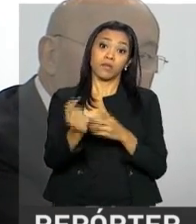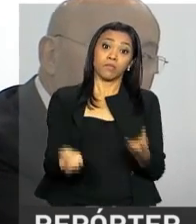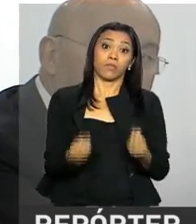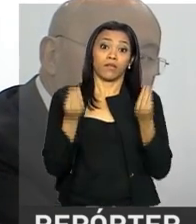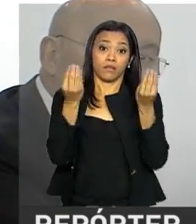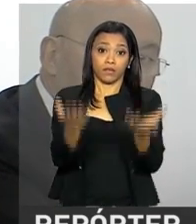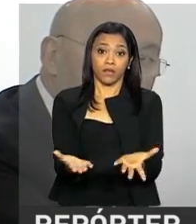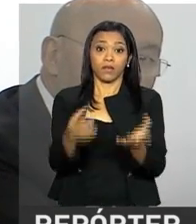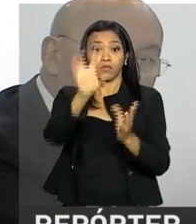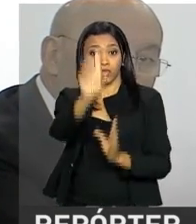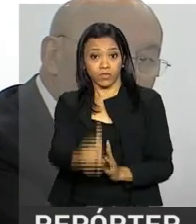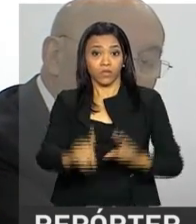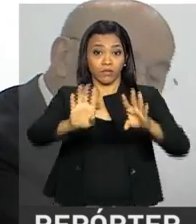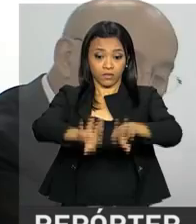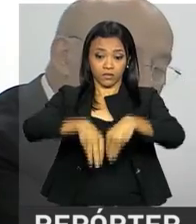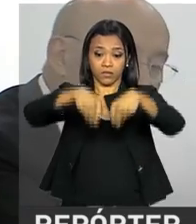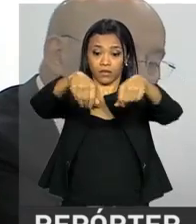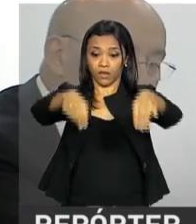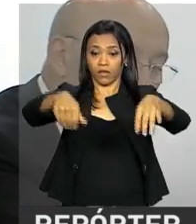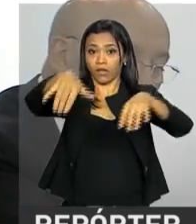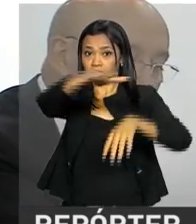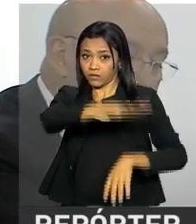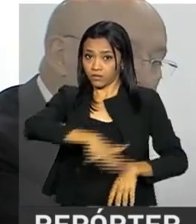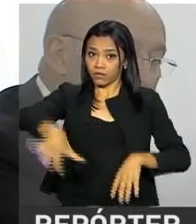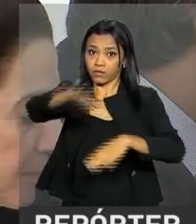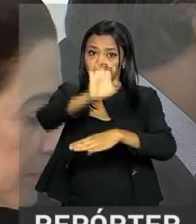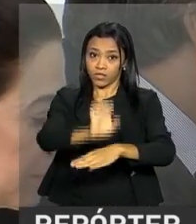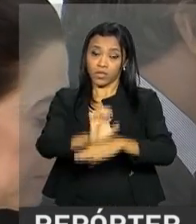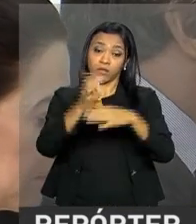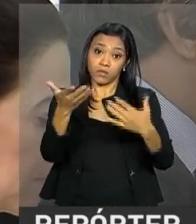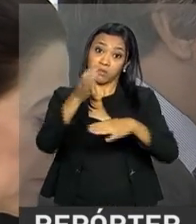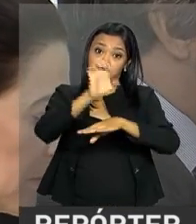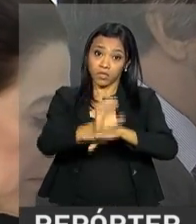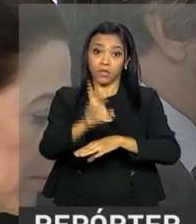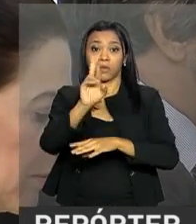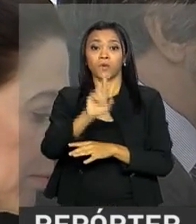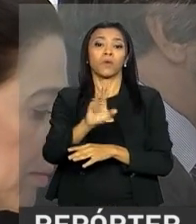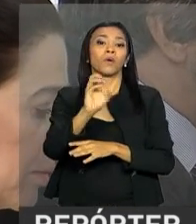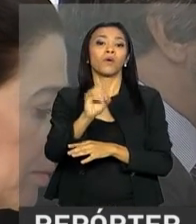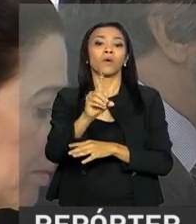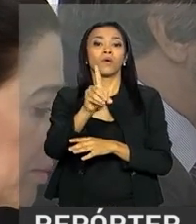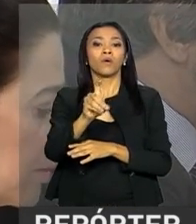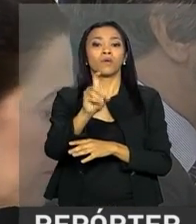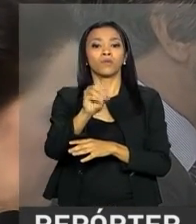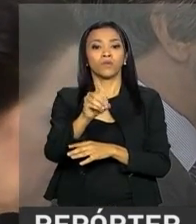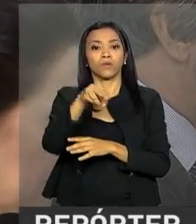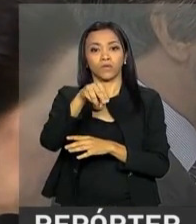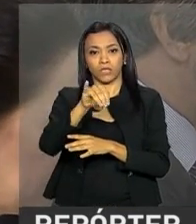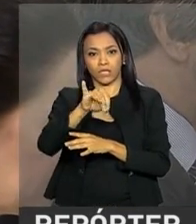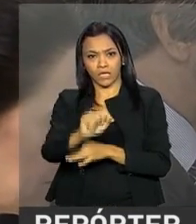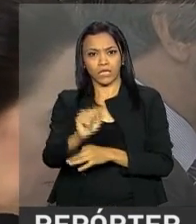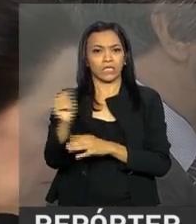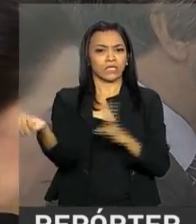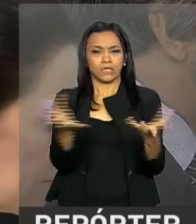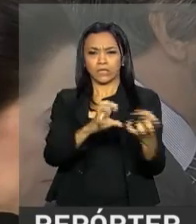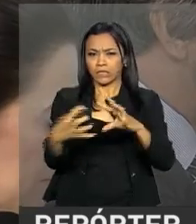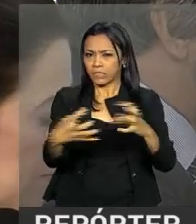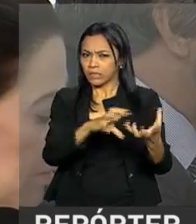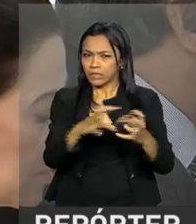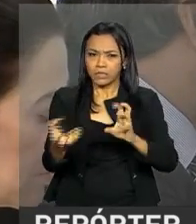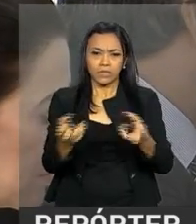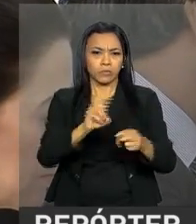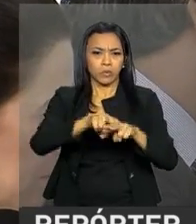nessas regiões porque segundo o governador rondônia é um dos estados que mais têm sofrido com os conflitos fundiários segundo ele foram